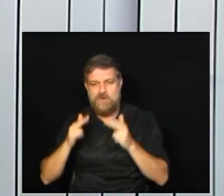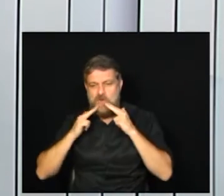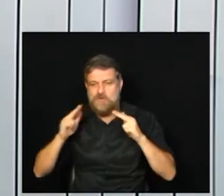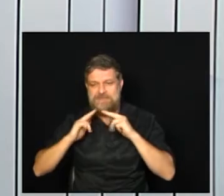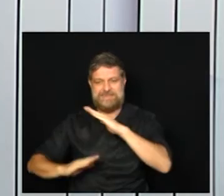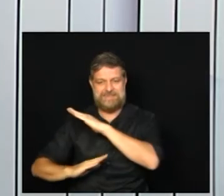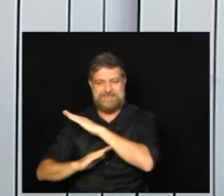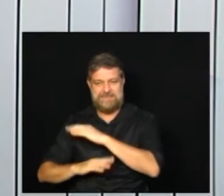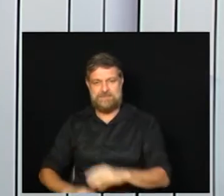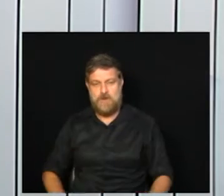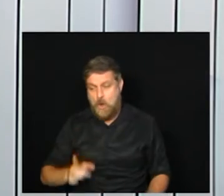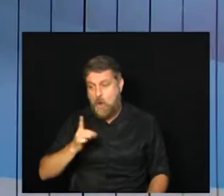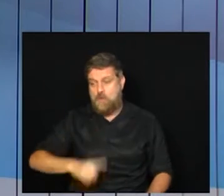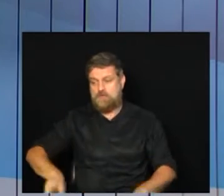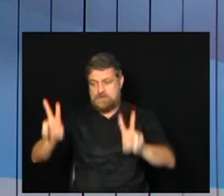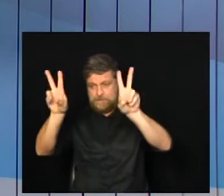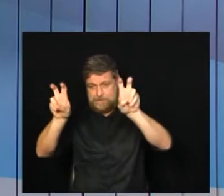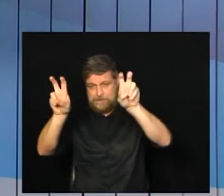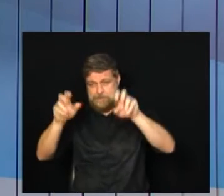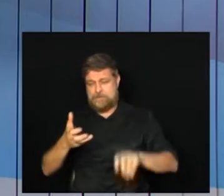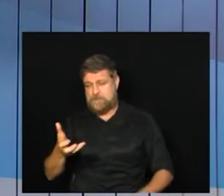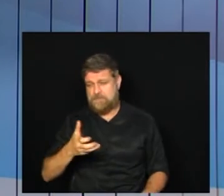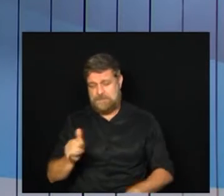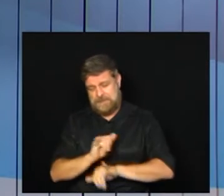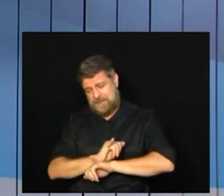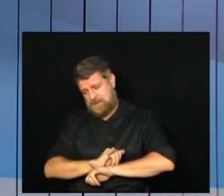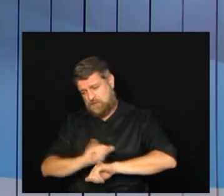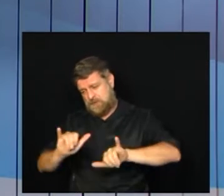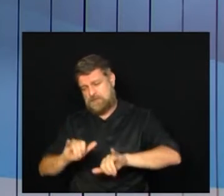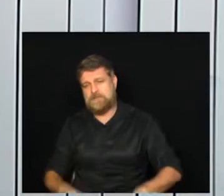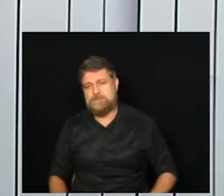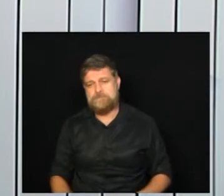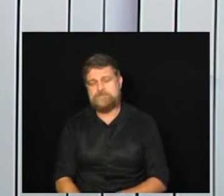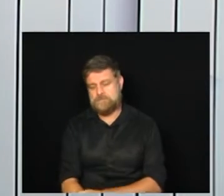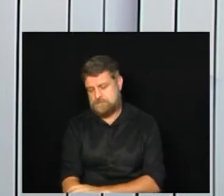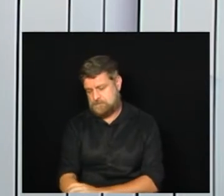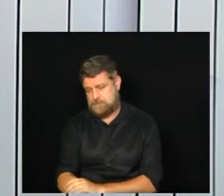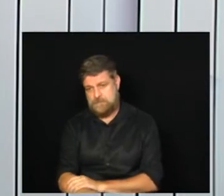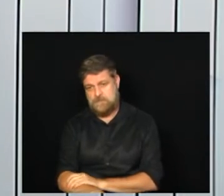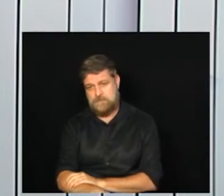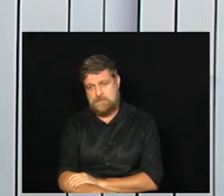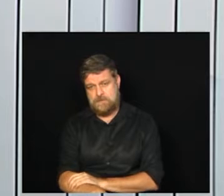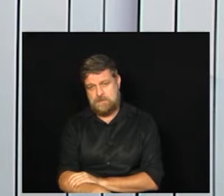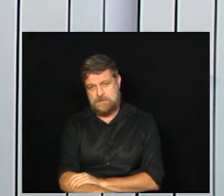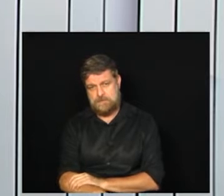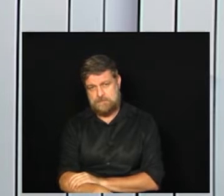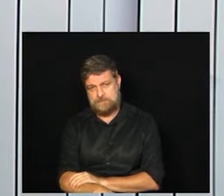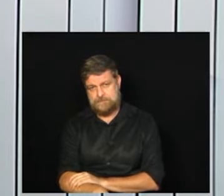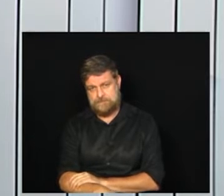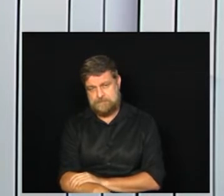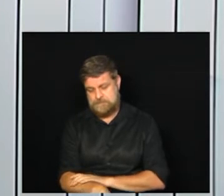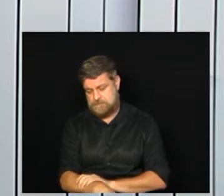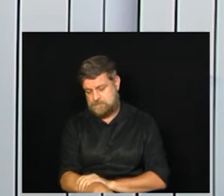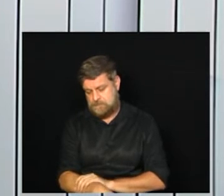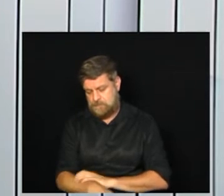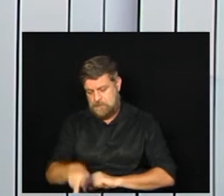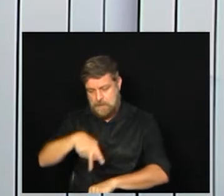título, porque a rentabilidade que você vai ter vai ser maior do que o que você tem que pagar de parcela, né?